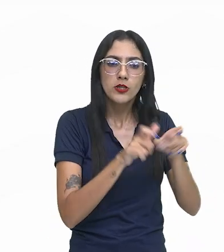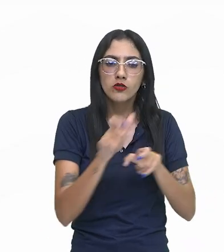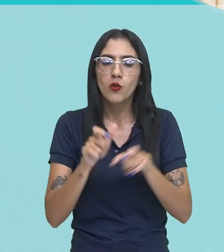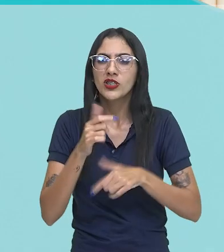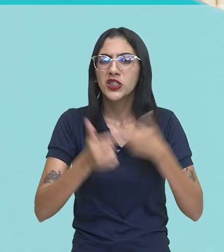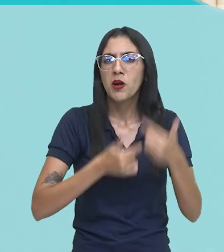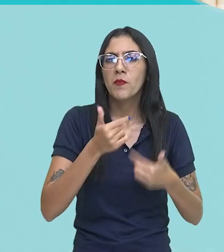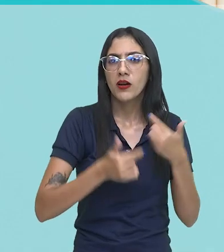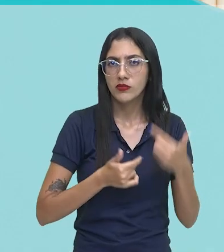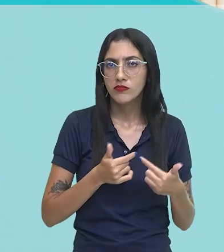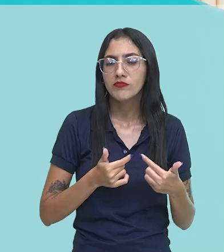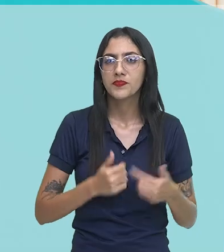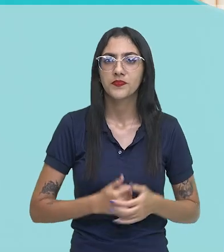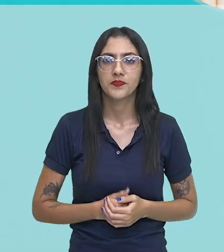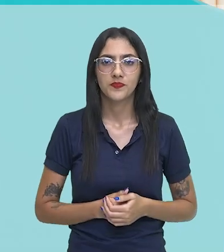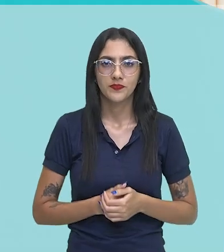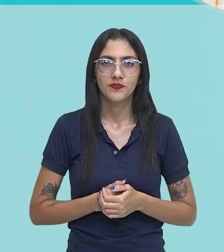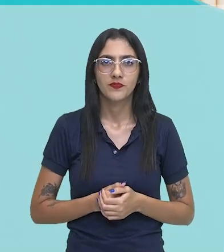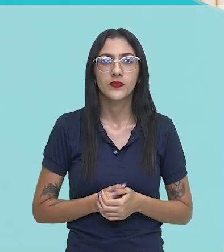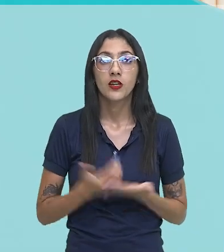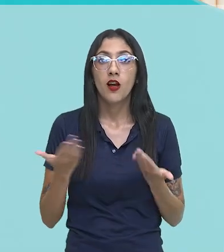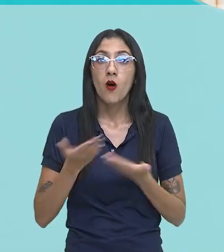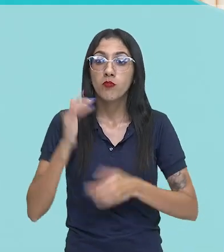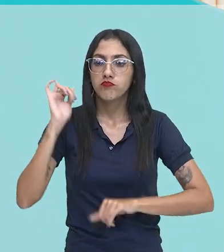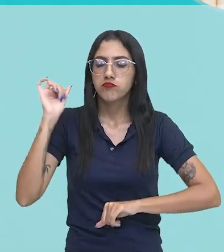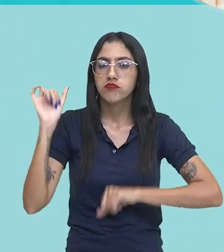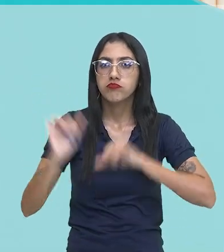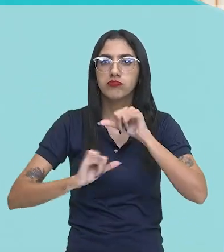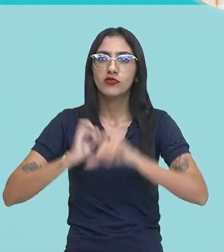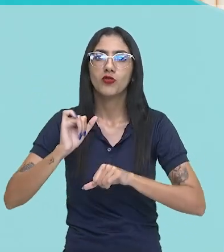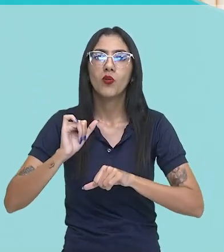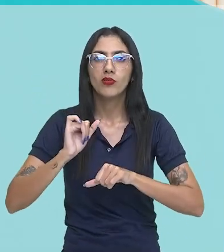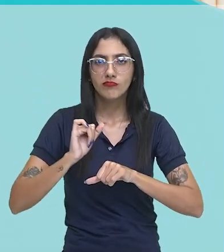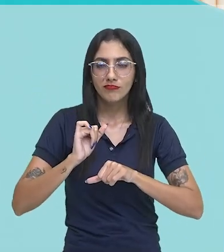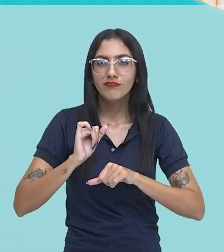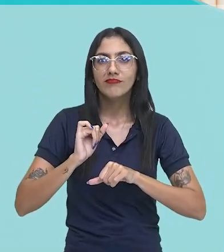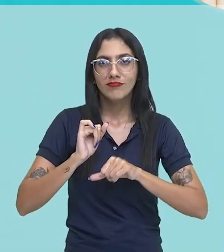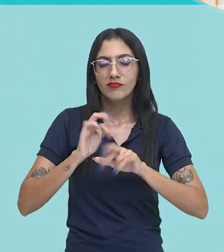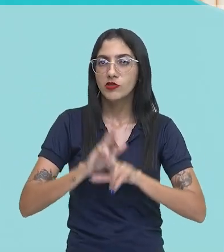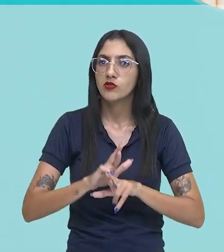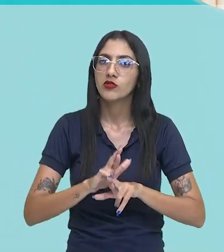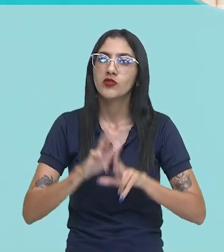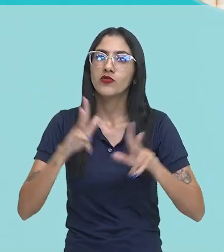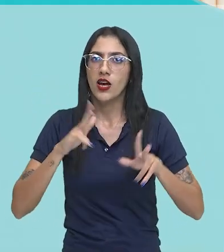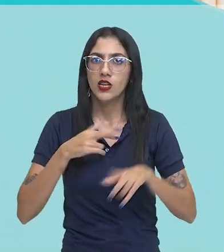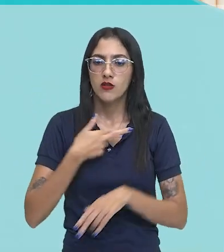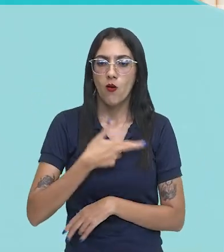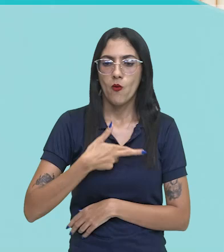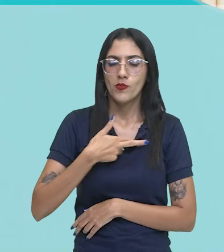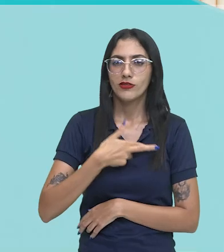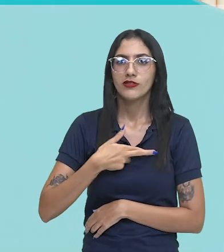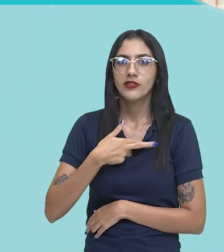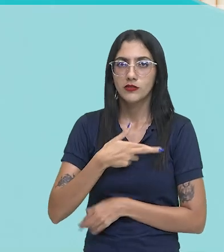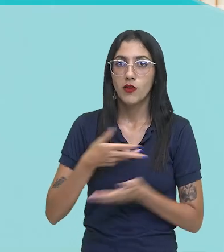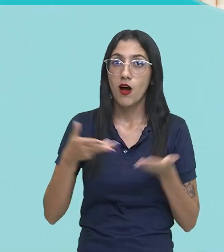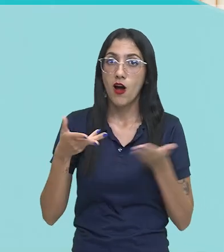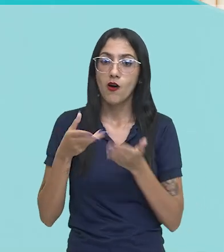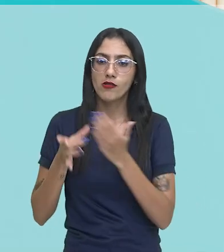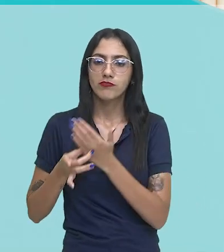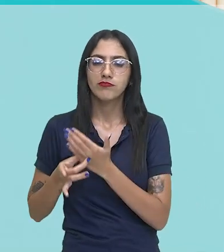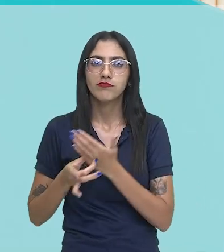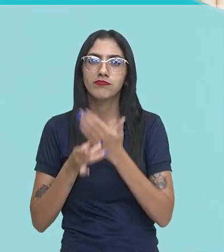movimento idealizado, né, subjetivo, do romantismo e chegamos no